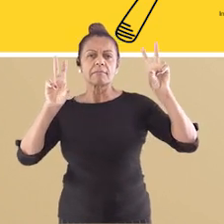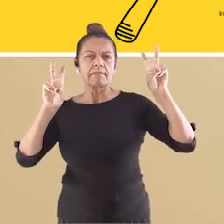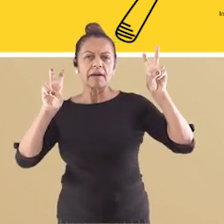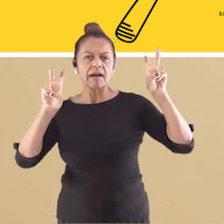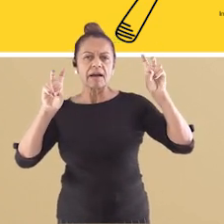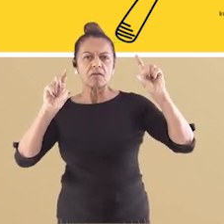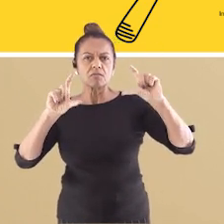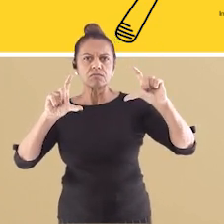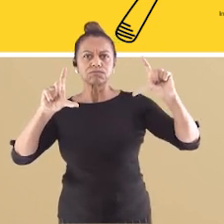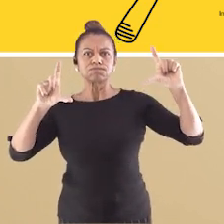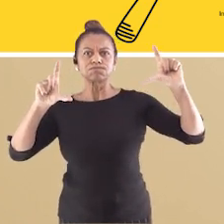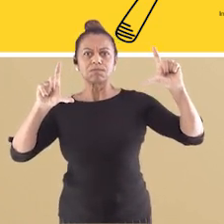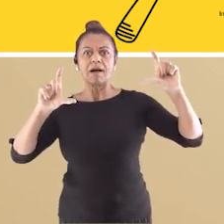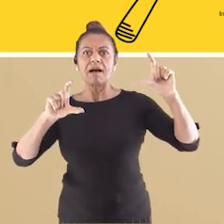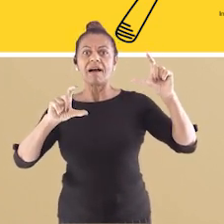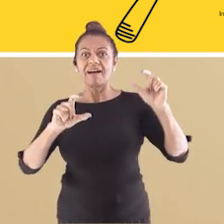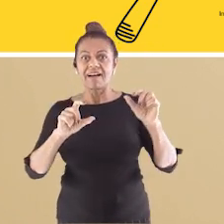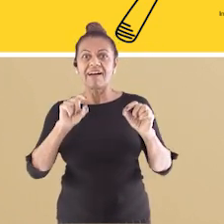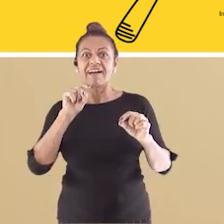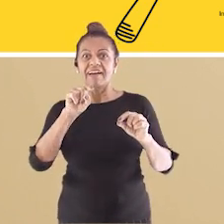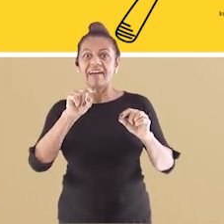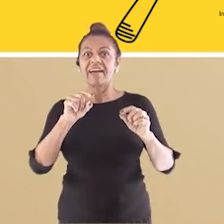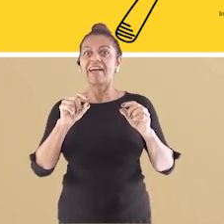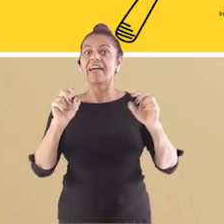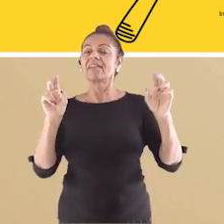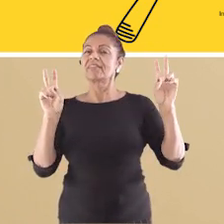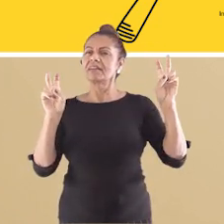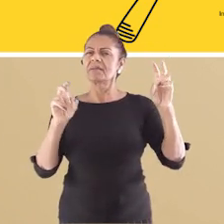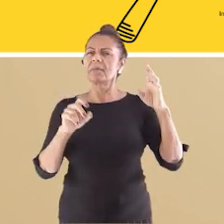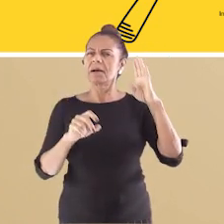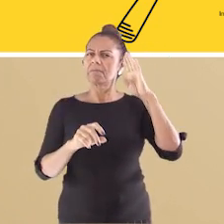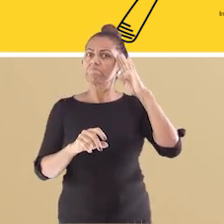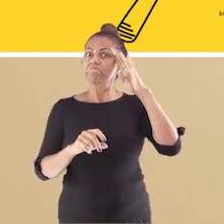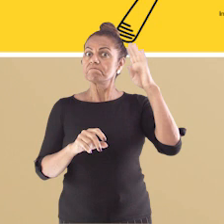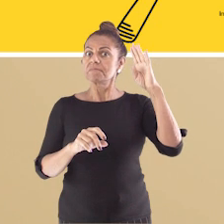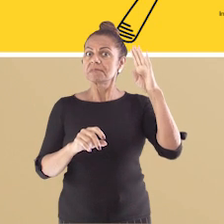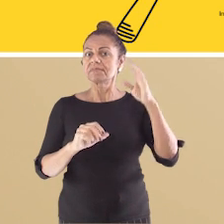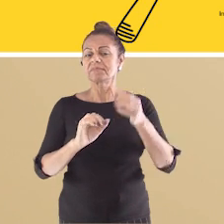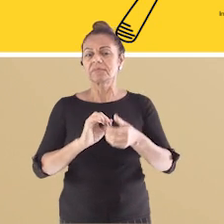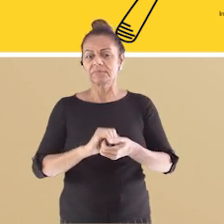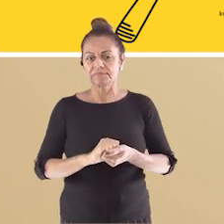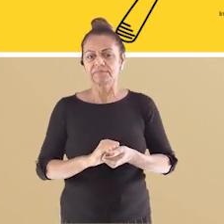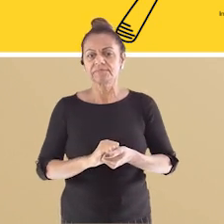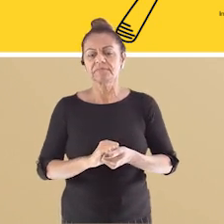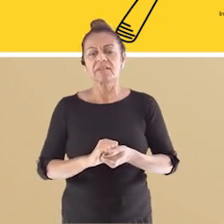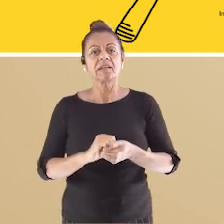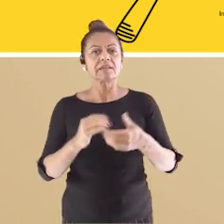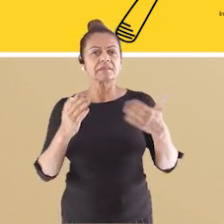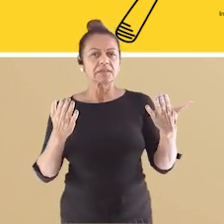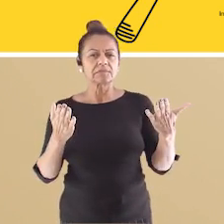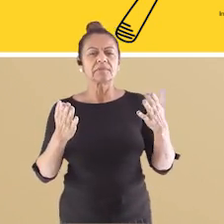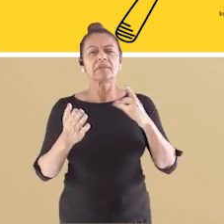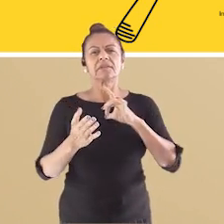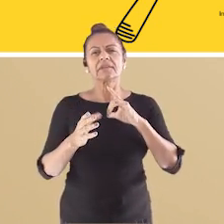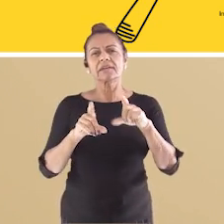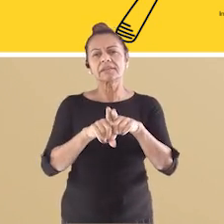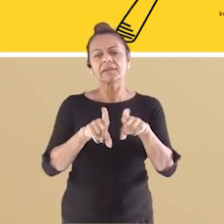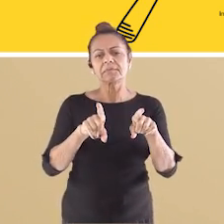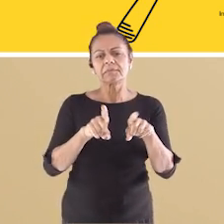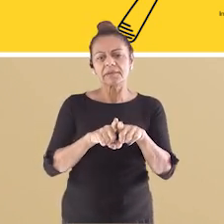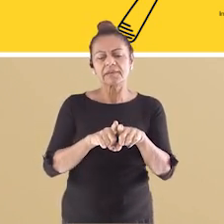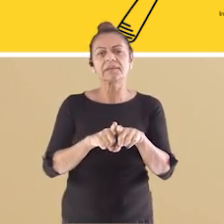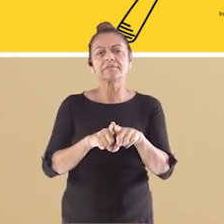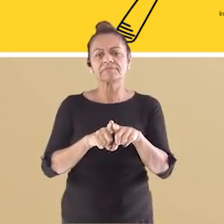título que é bem destacado na página inicial do jornal, na capa. Ela chama a atenção para a matéria principal daquele